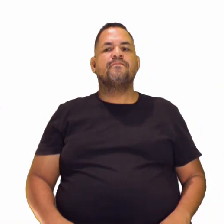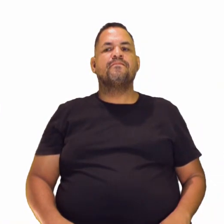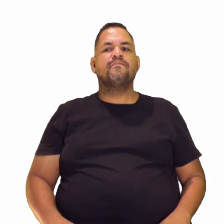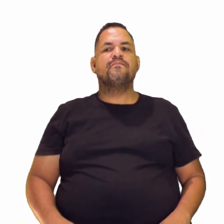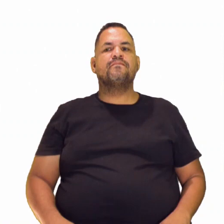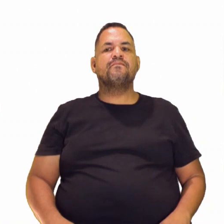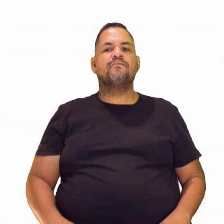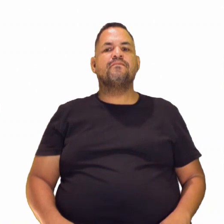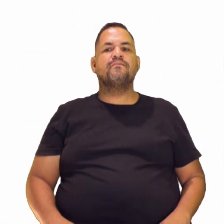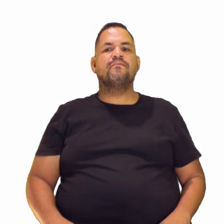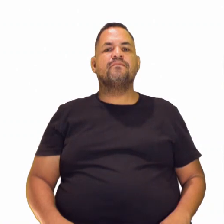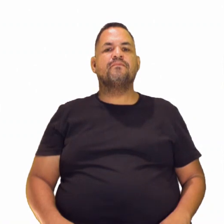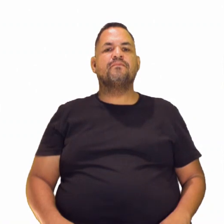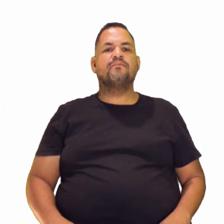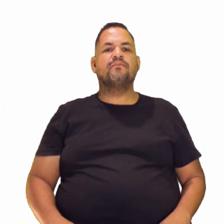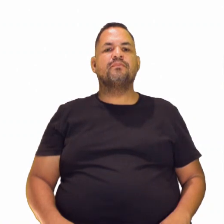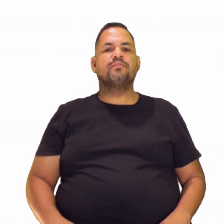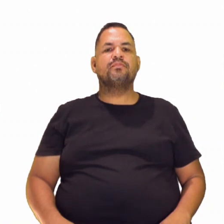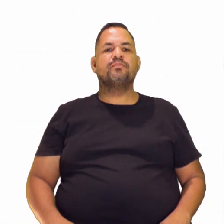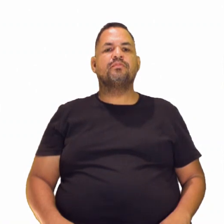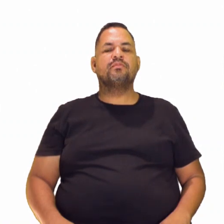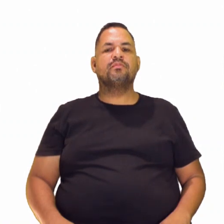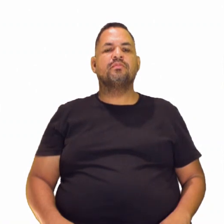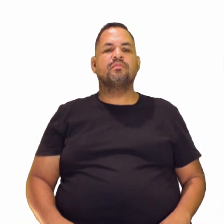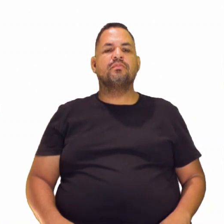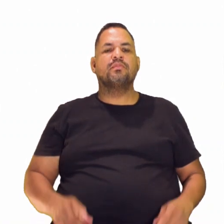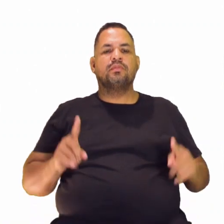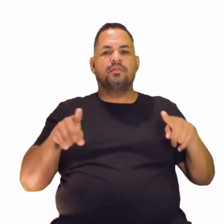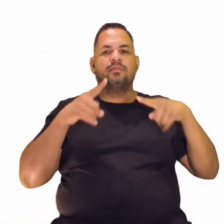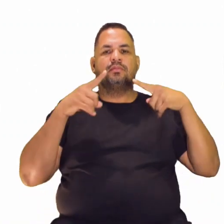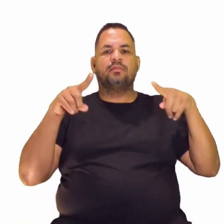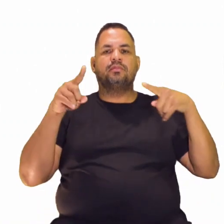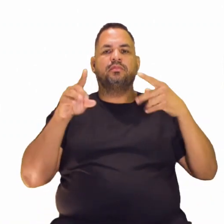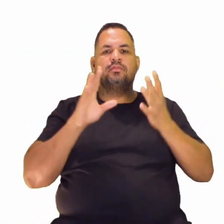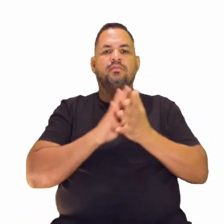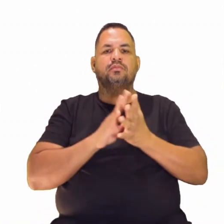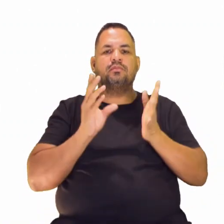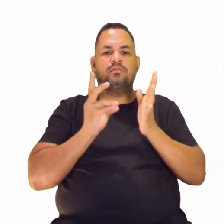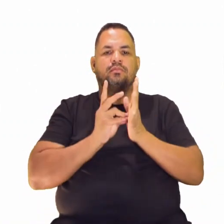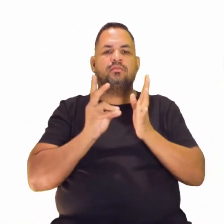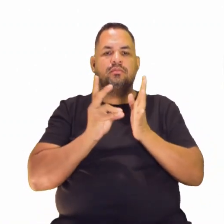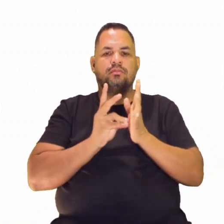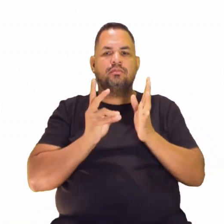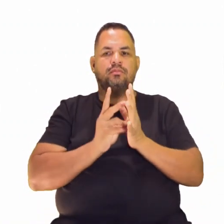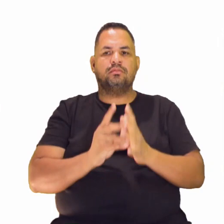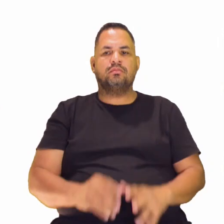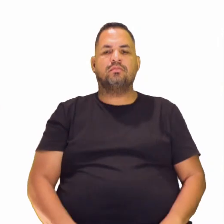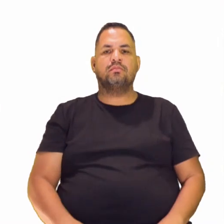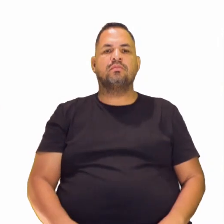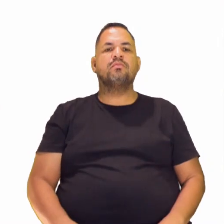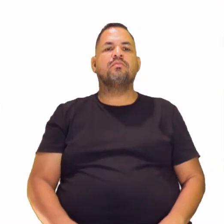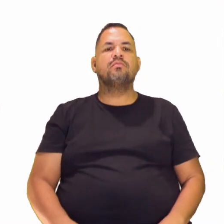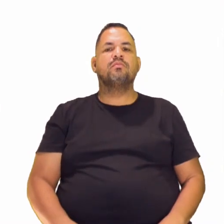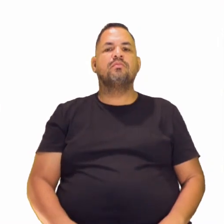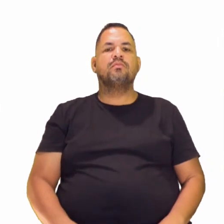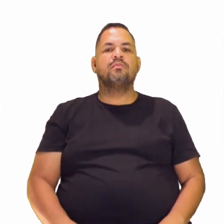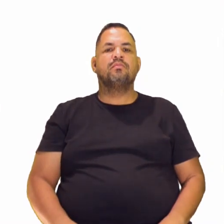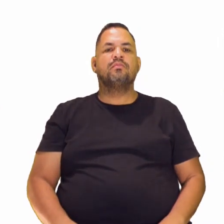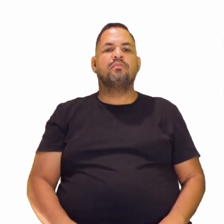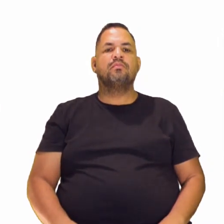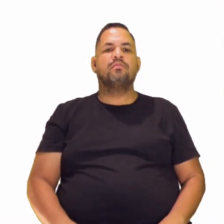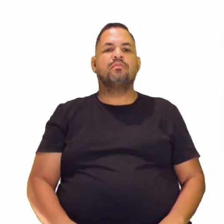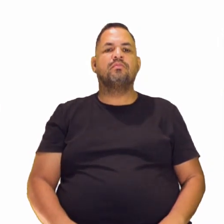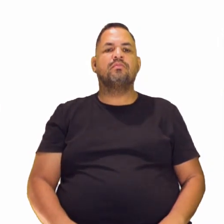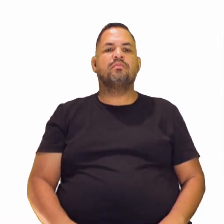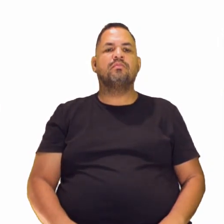Então, já que a gente tocou nisso aí, vamos ver aqui um pouquinho aqui da música indígena. Olha aqui as flautas,